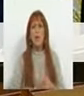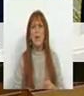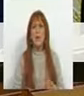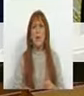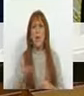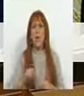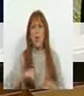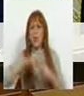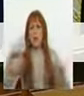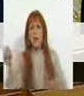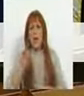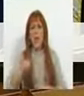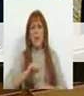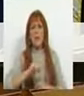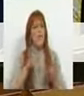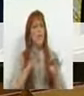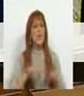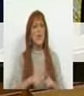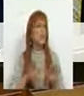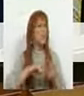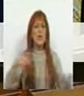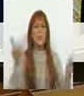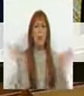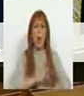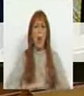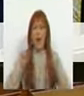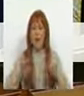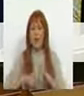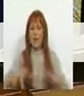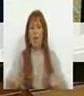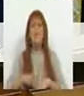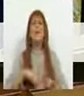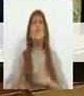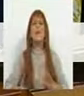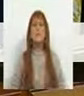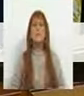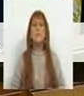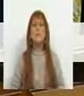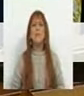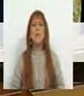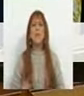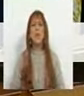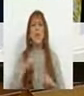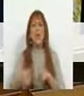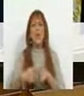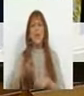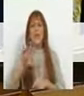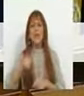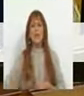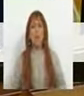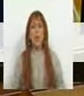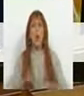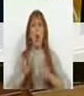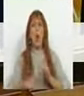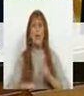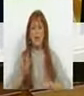nem contra os municípios, nem a favor dos municípios. Esta reforma foi feita em nome do interesse nacional.